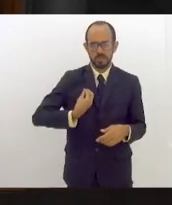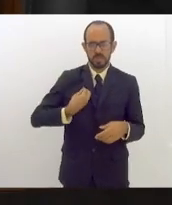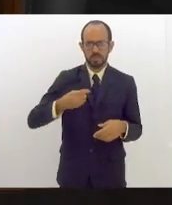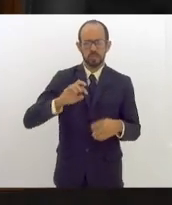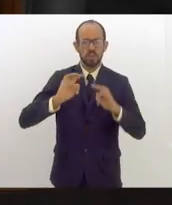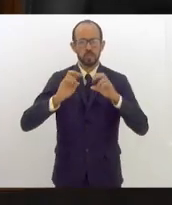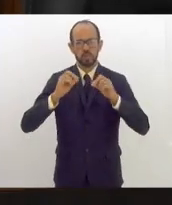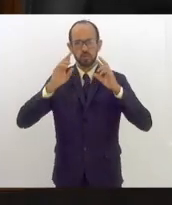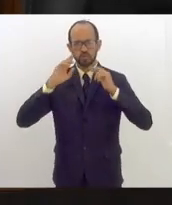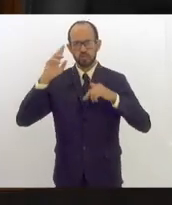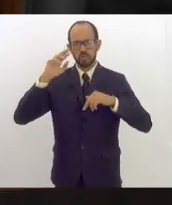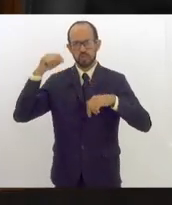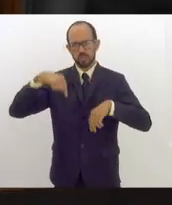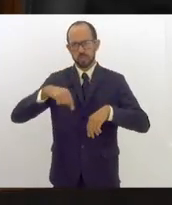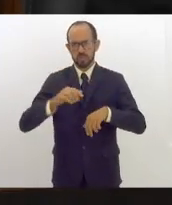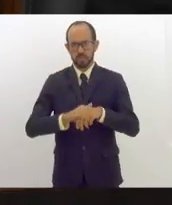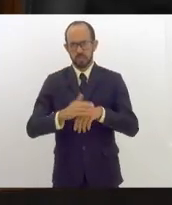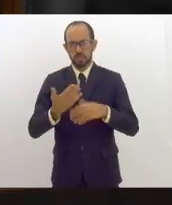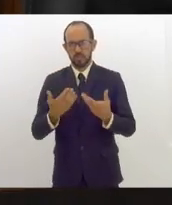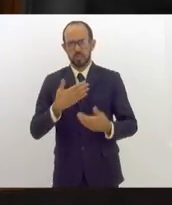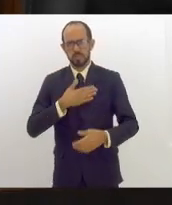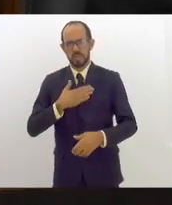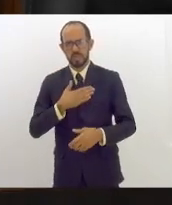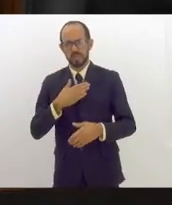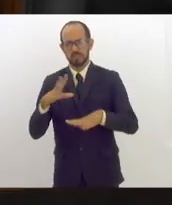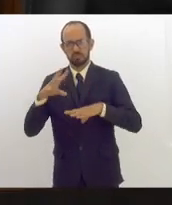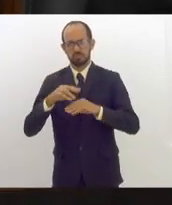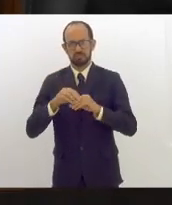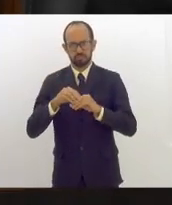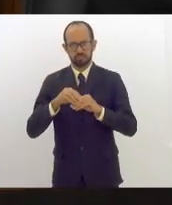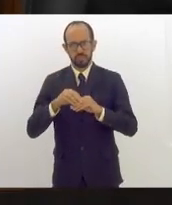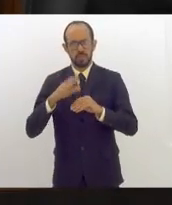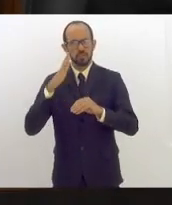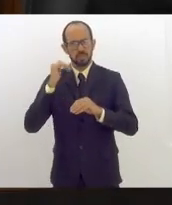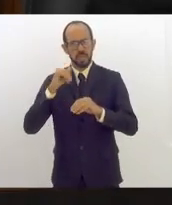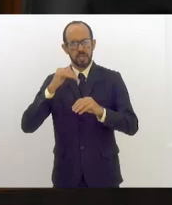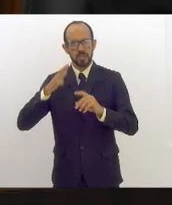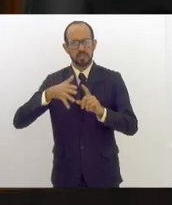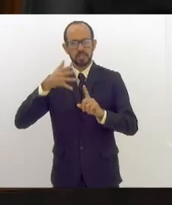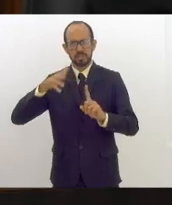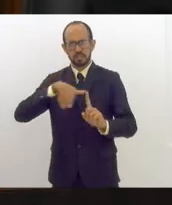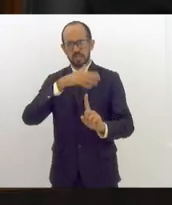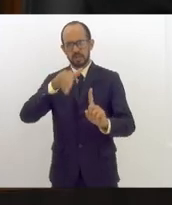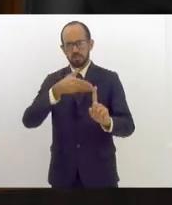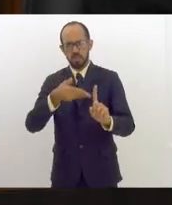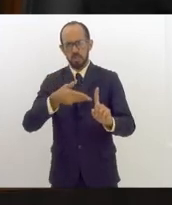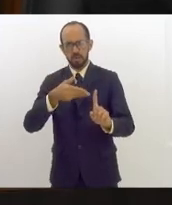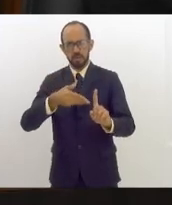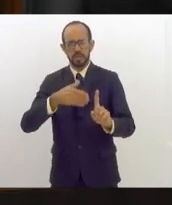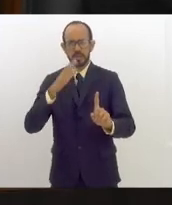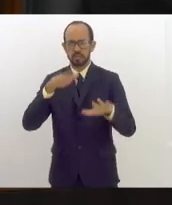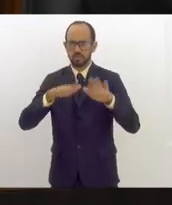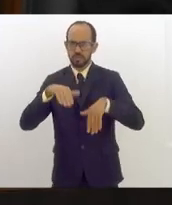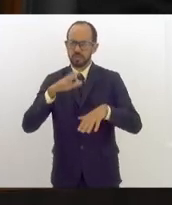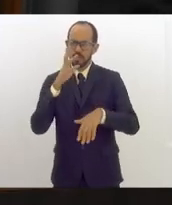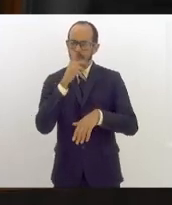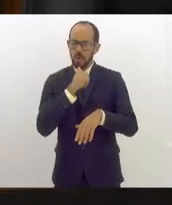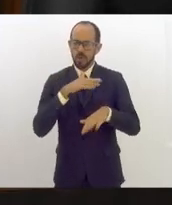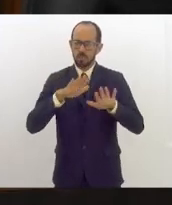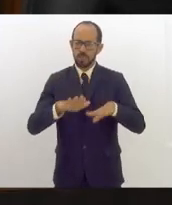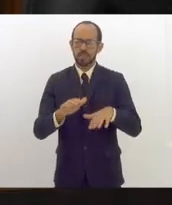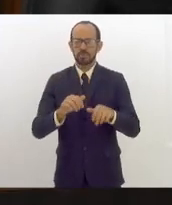eu gostaria muito de ser breve eu sei que essa cerimônia normalmente é um pouco longa mas eu não poderia também me permitir